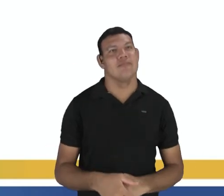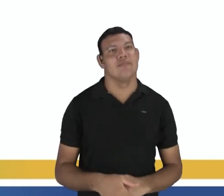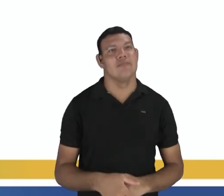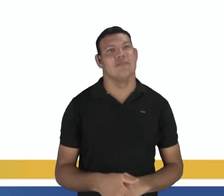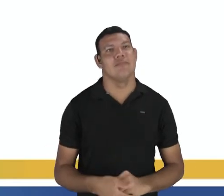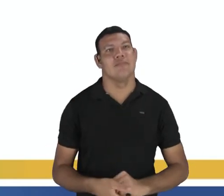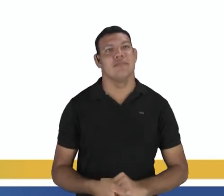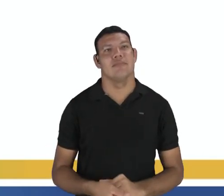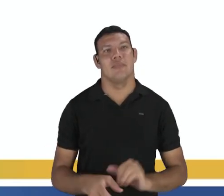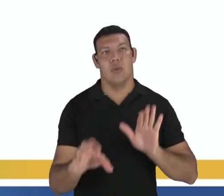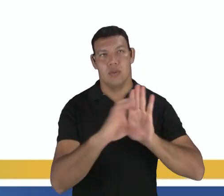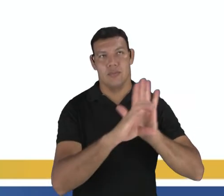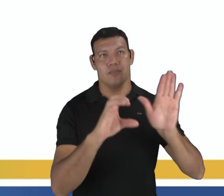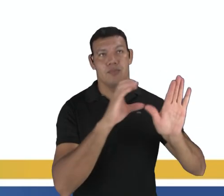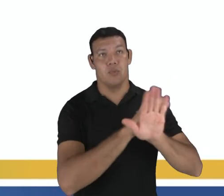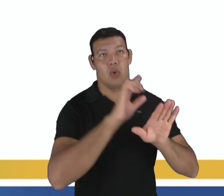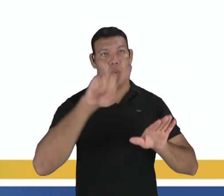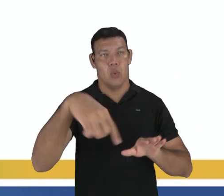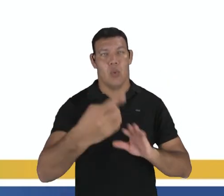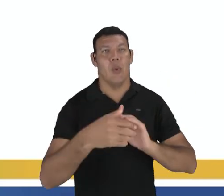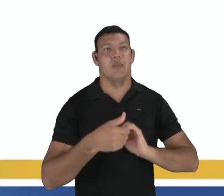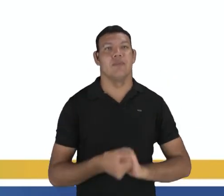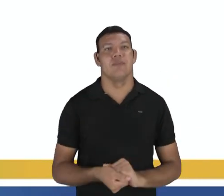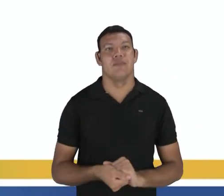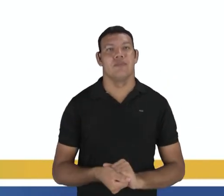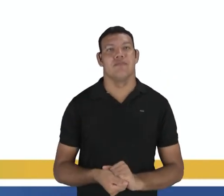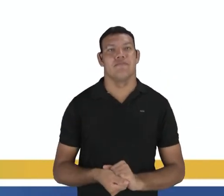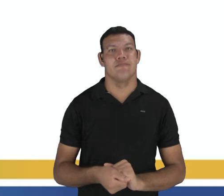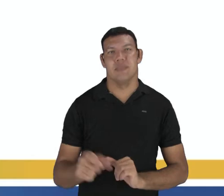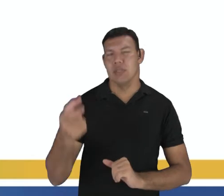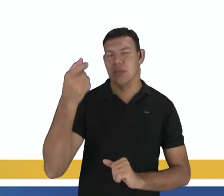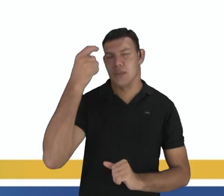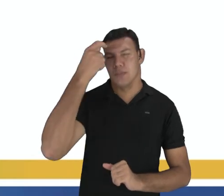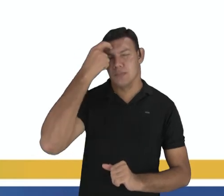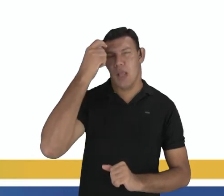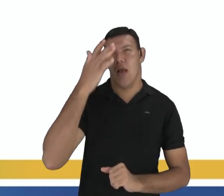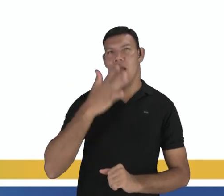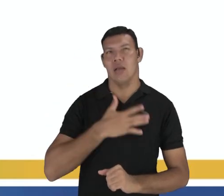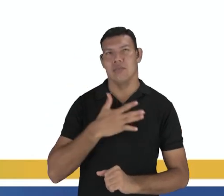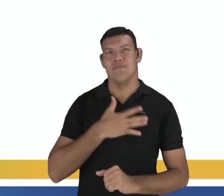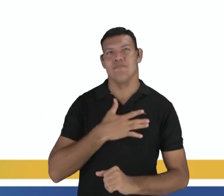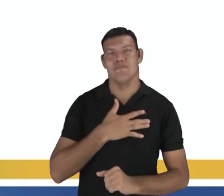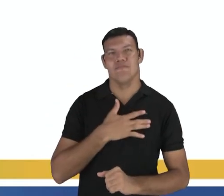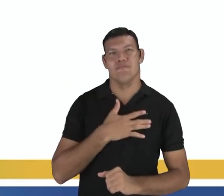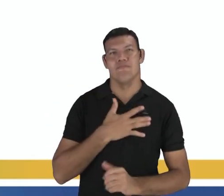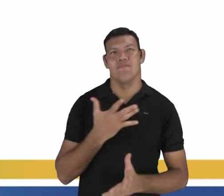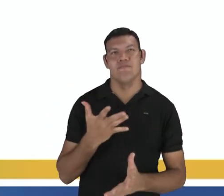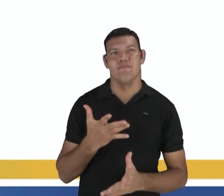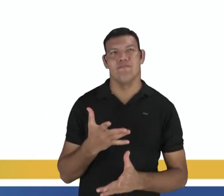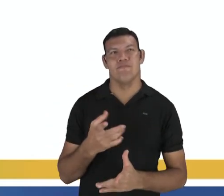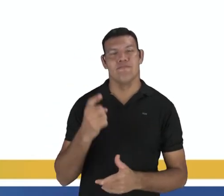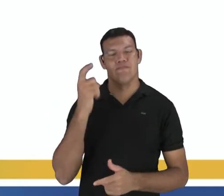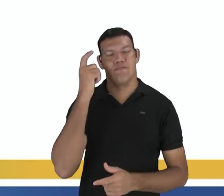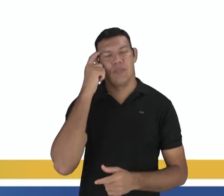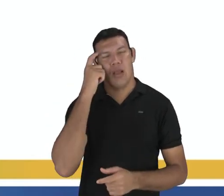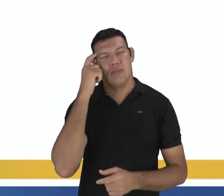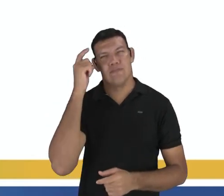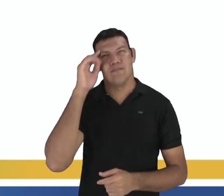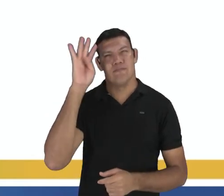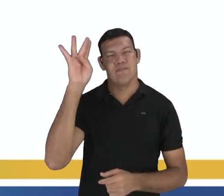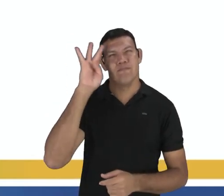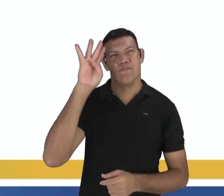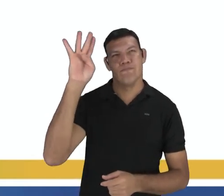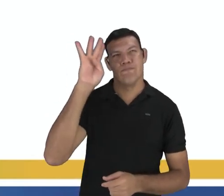é o sentido conotativo. Vamos lá para a próxima. Minha memória não desgrudava